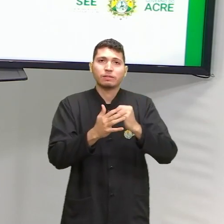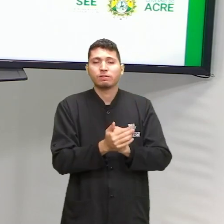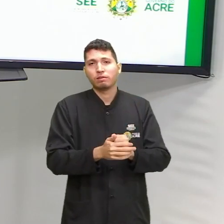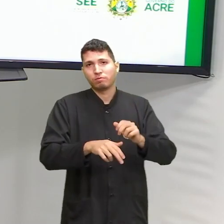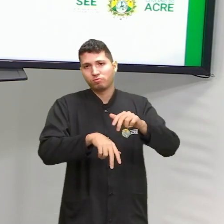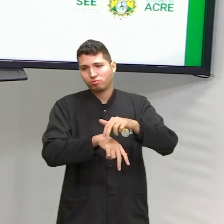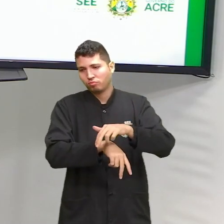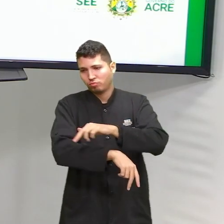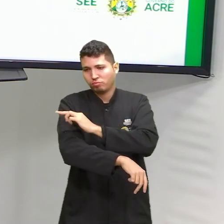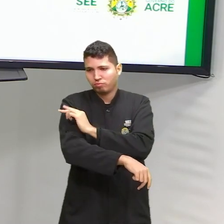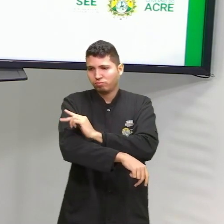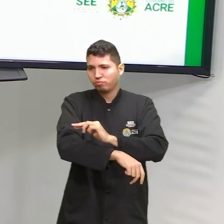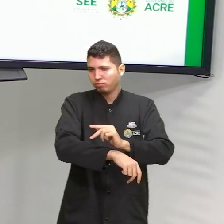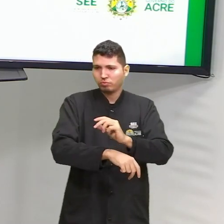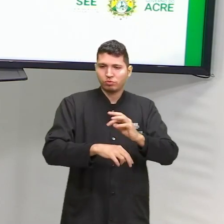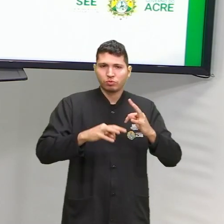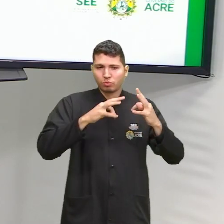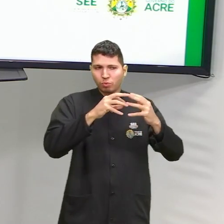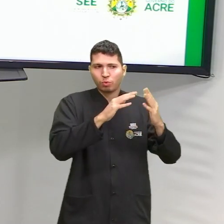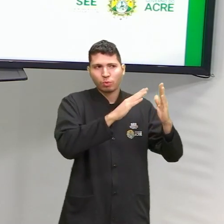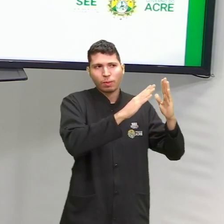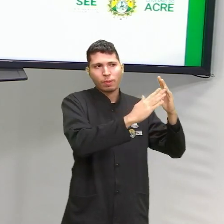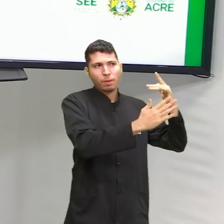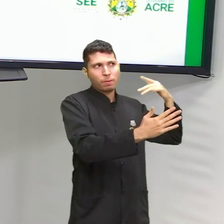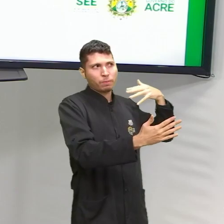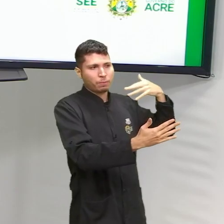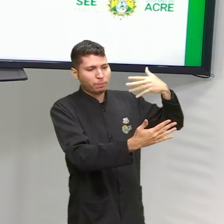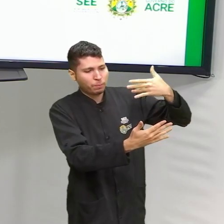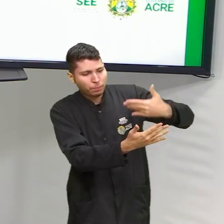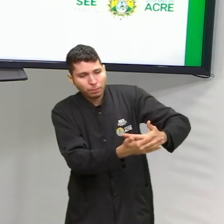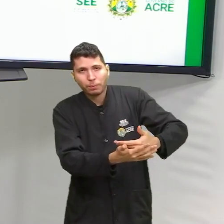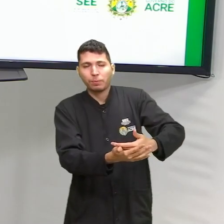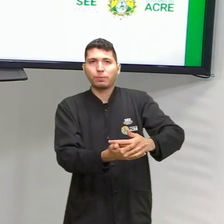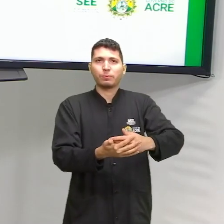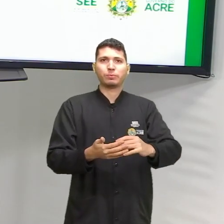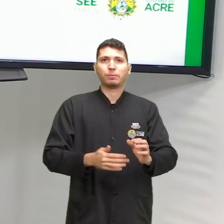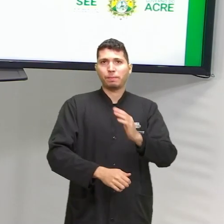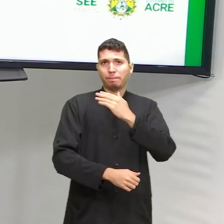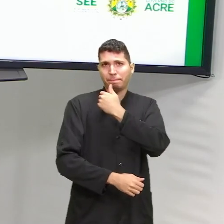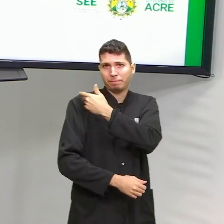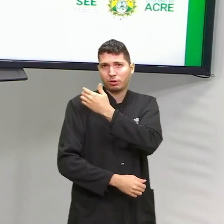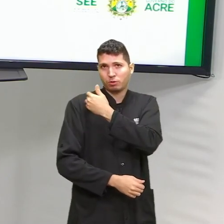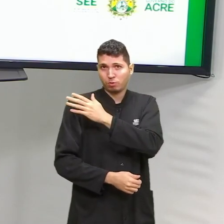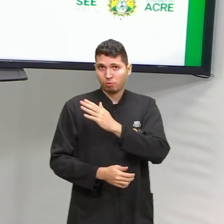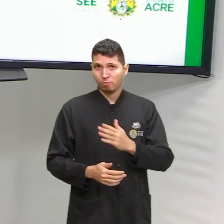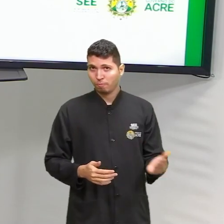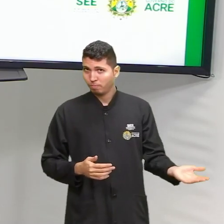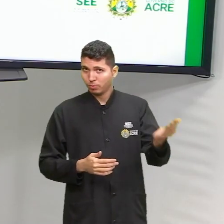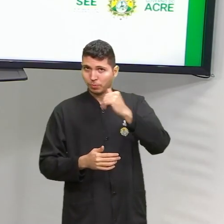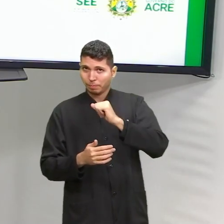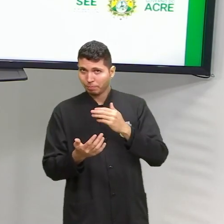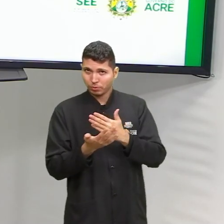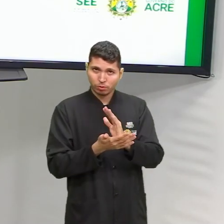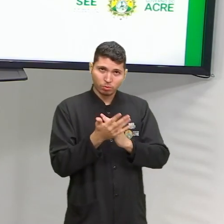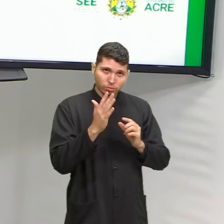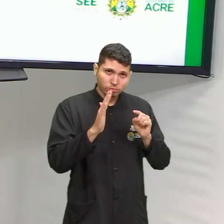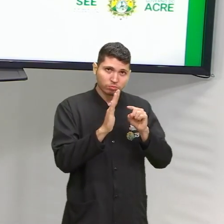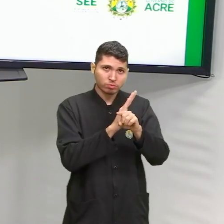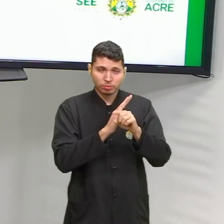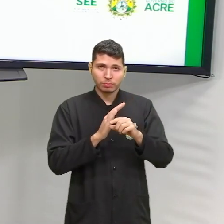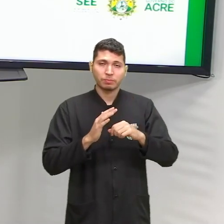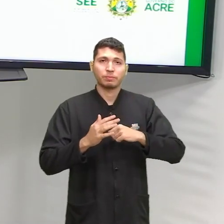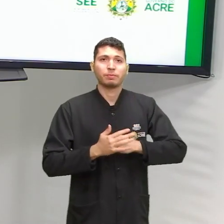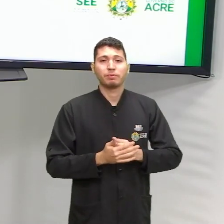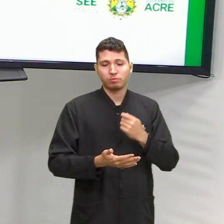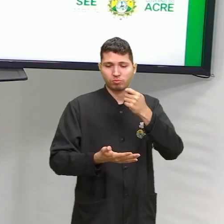raízes históricas de todo o preconceito, e isso, claro, está dentro do processo de escravização. Então vamos a algumas questões para entender como isso é